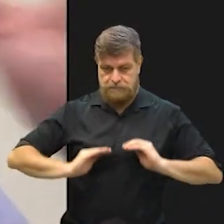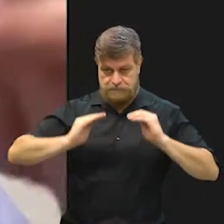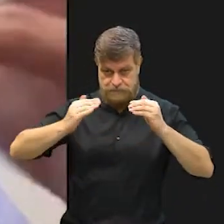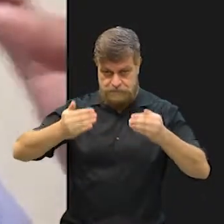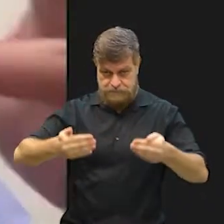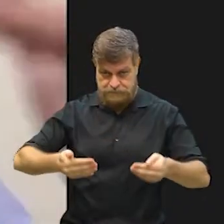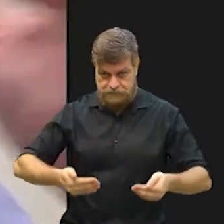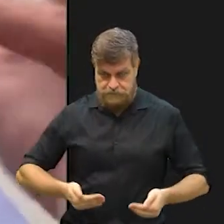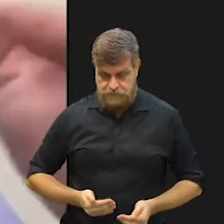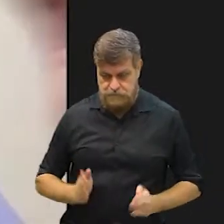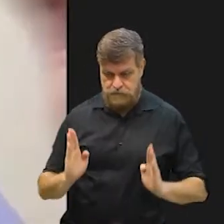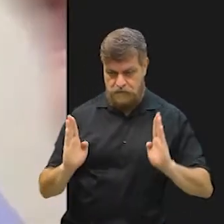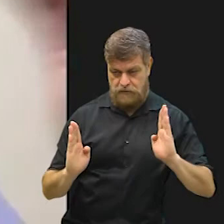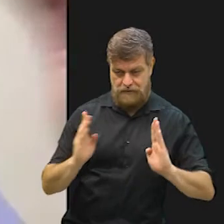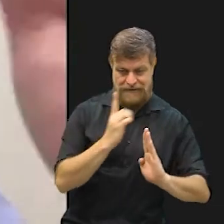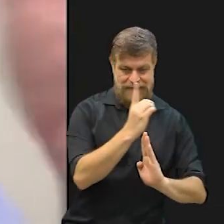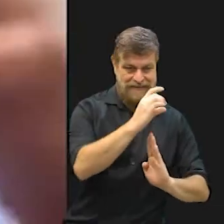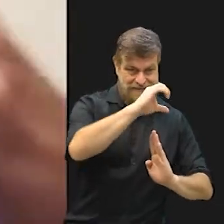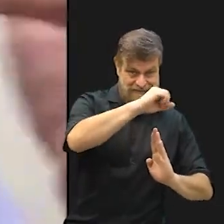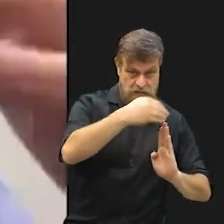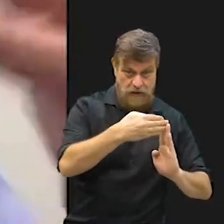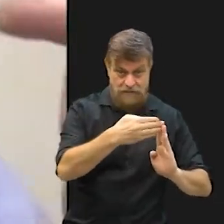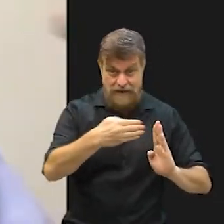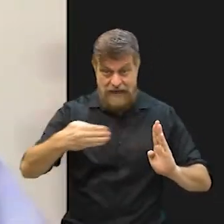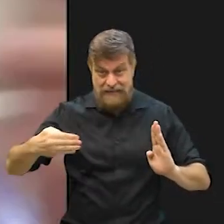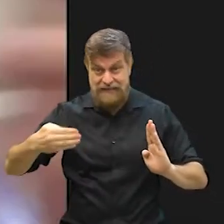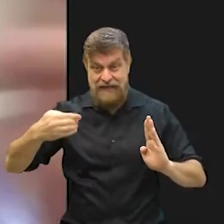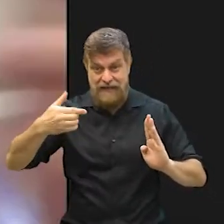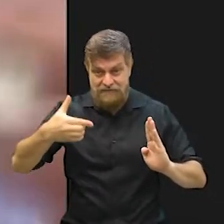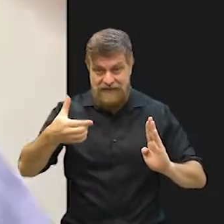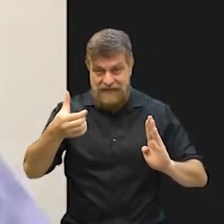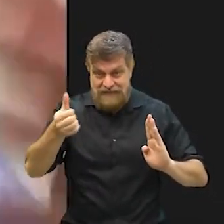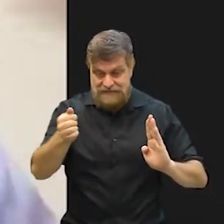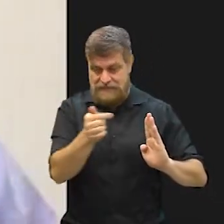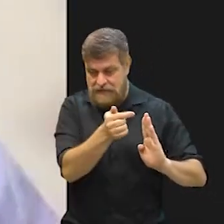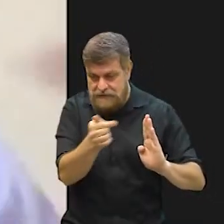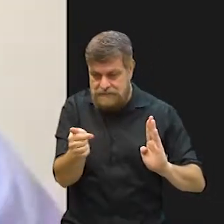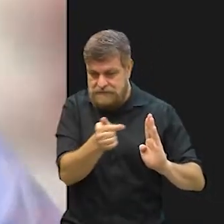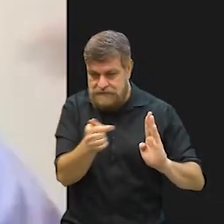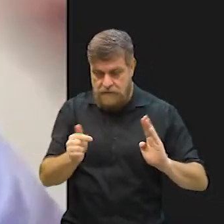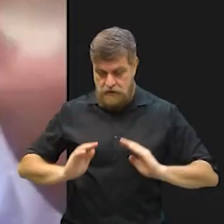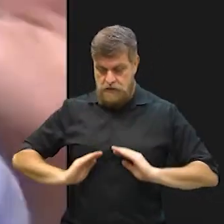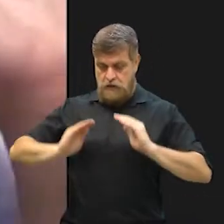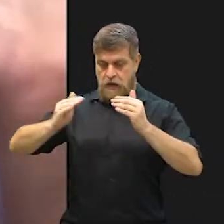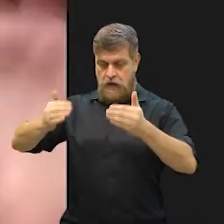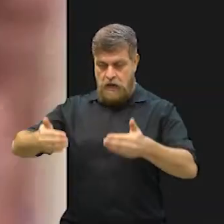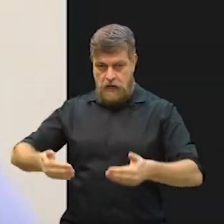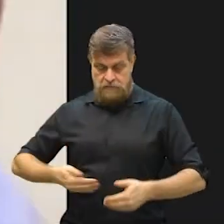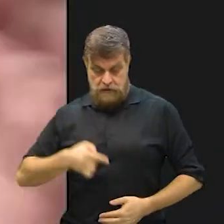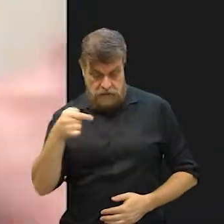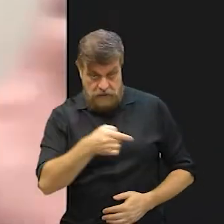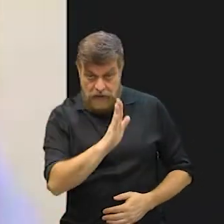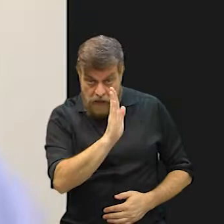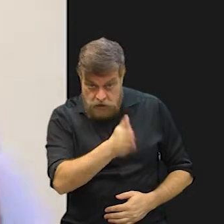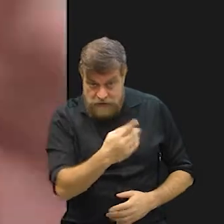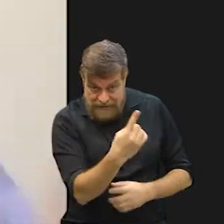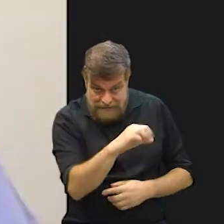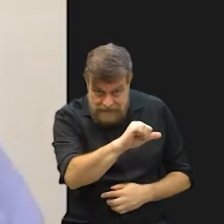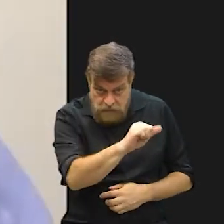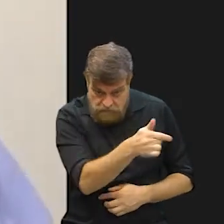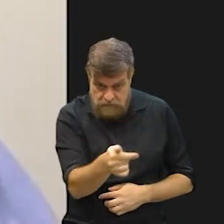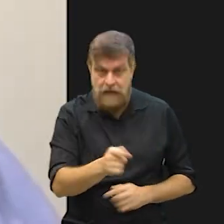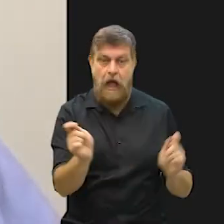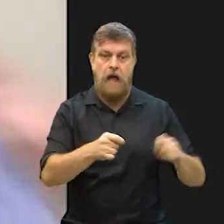fetal neste período que vai entre 19 a 26 semanas. Por exemplo, o paciente chegou com 19 semanas, a gente já tenta operar na